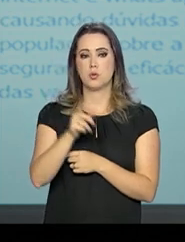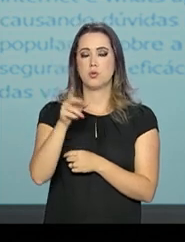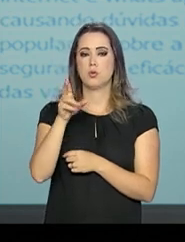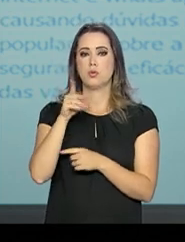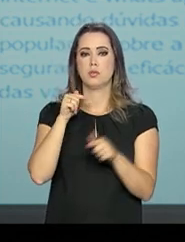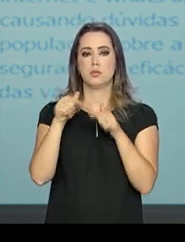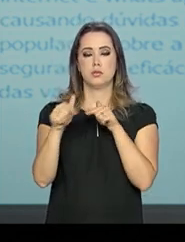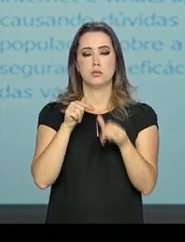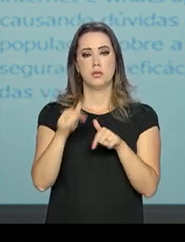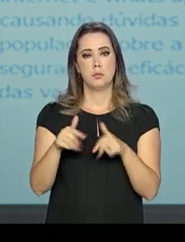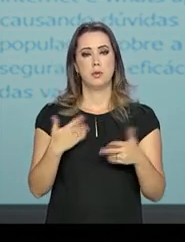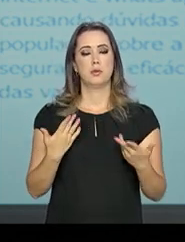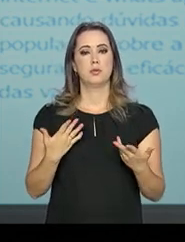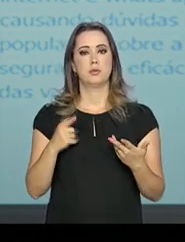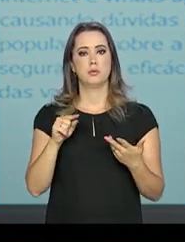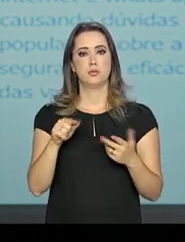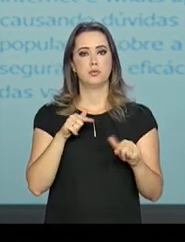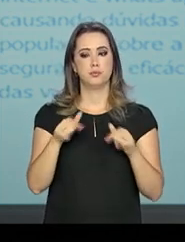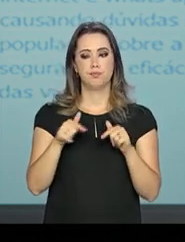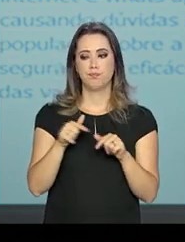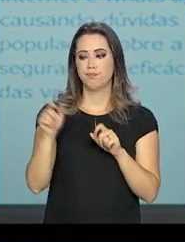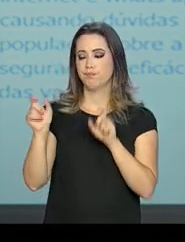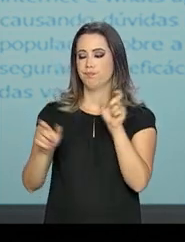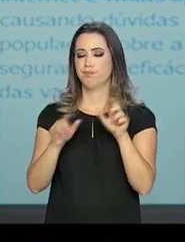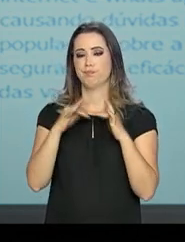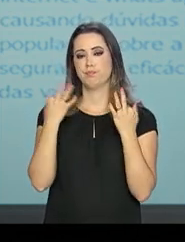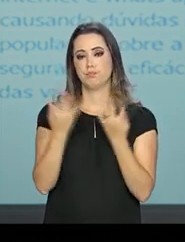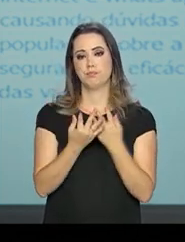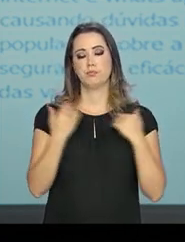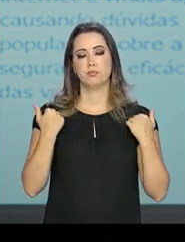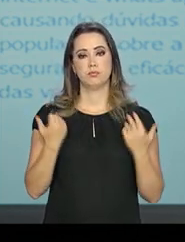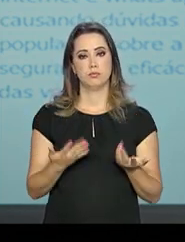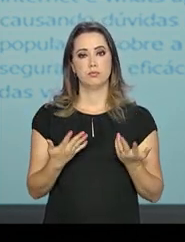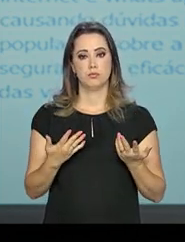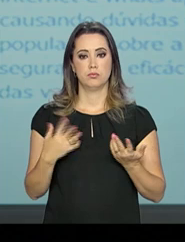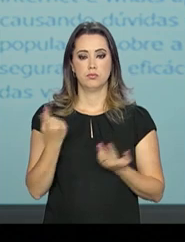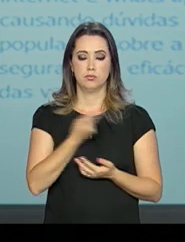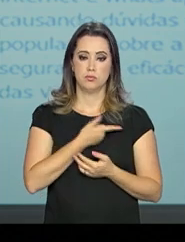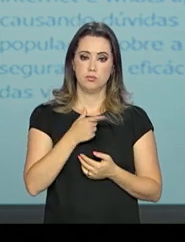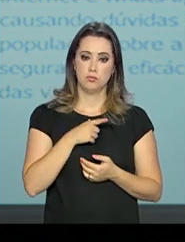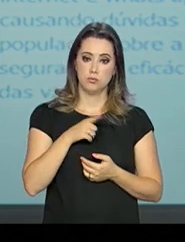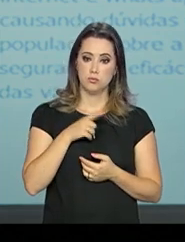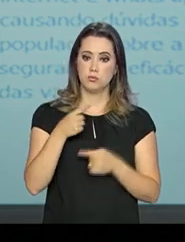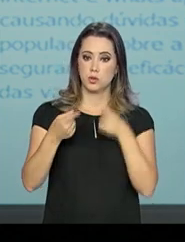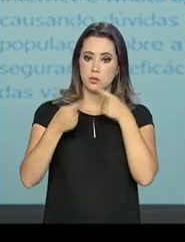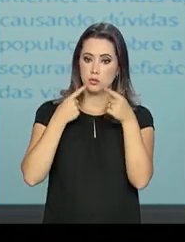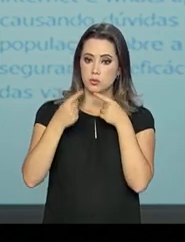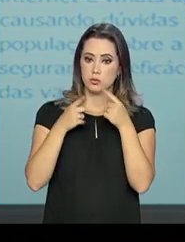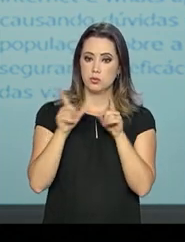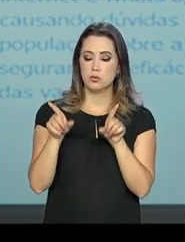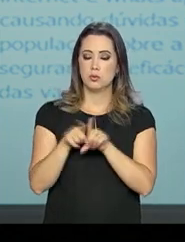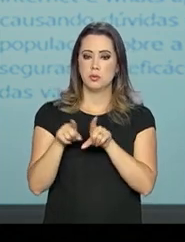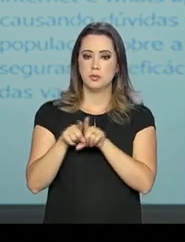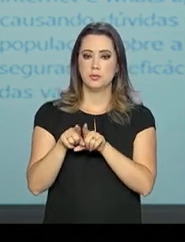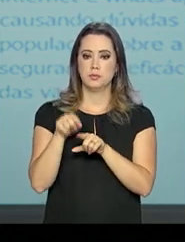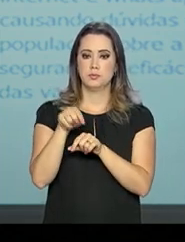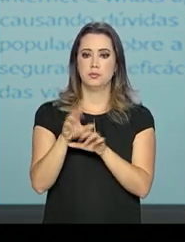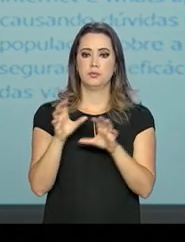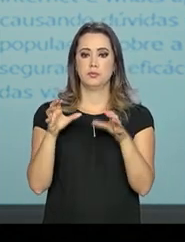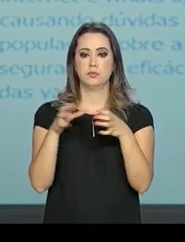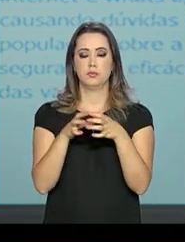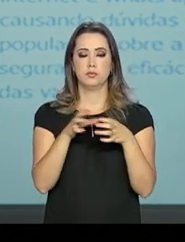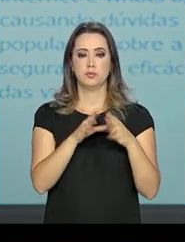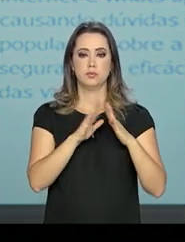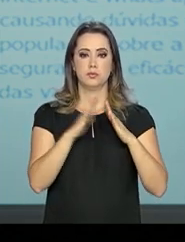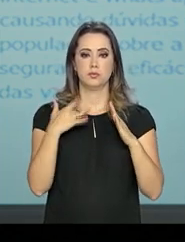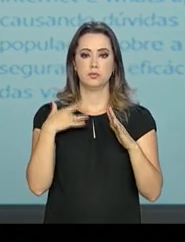atividade laboral das próprias famílias então nós estamos discutindo isso também com o connase miss